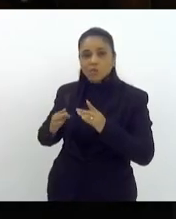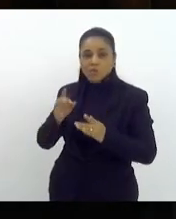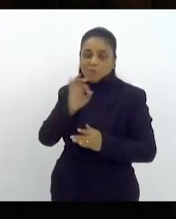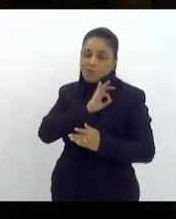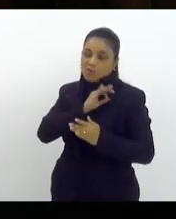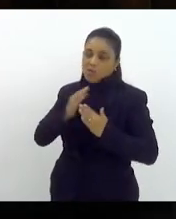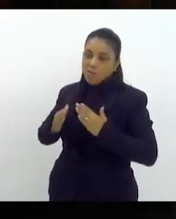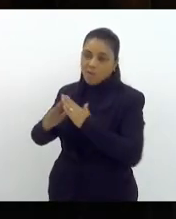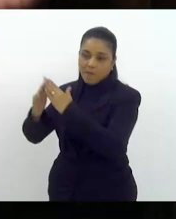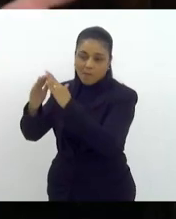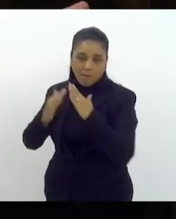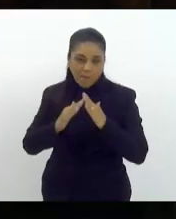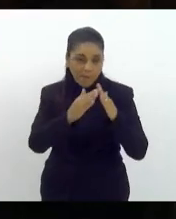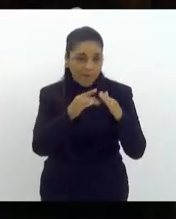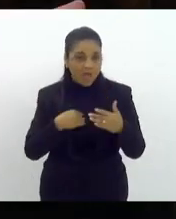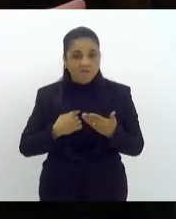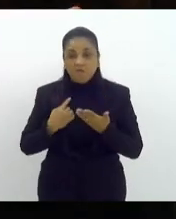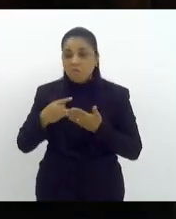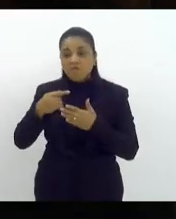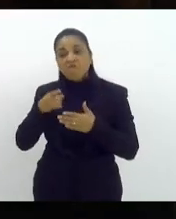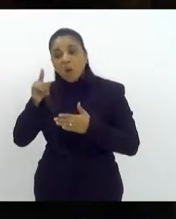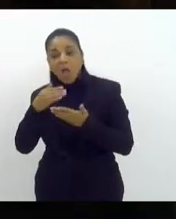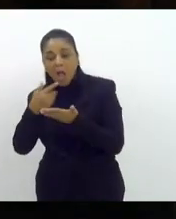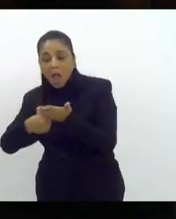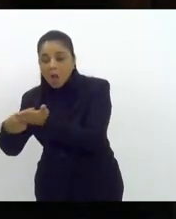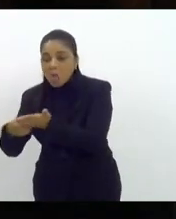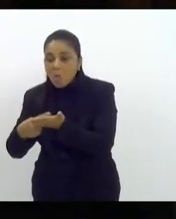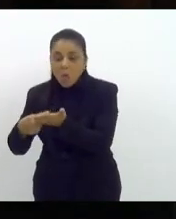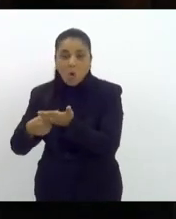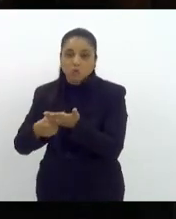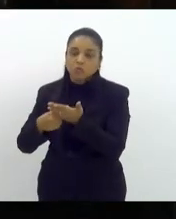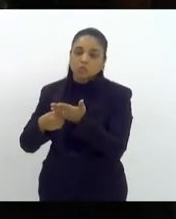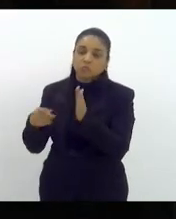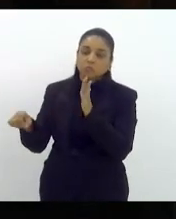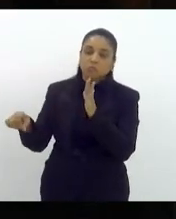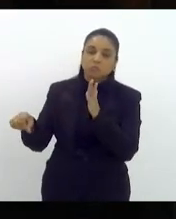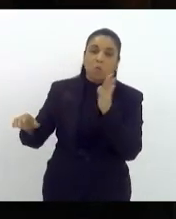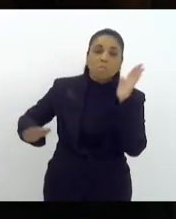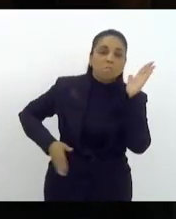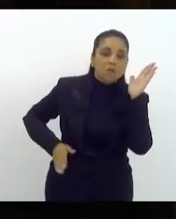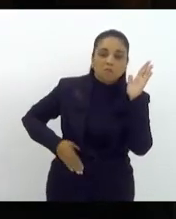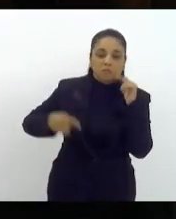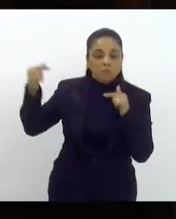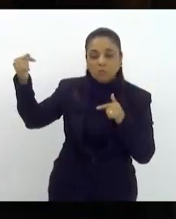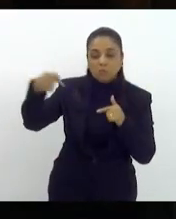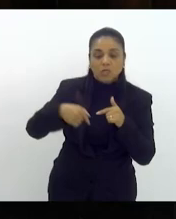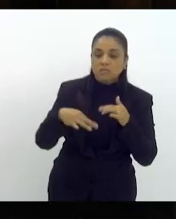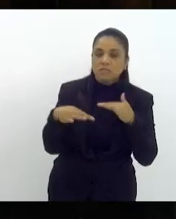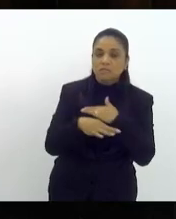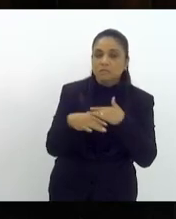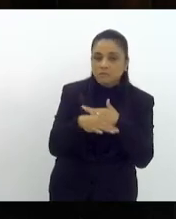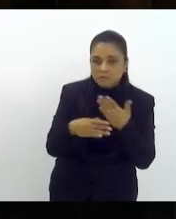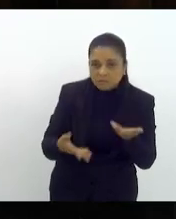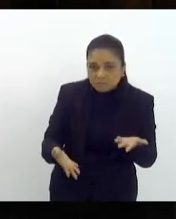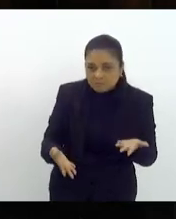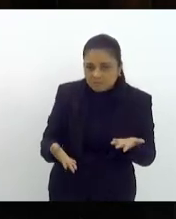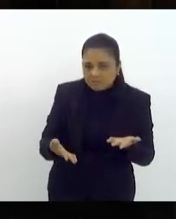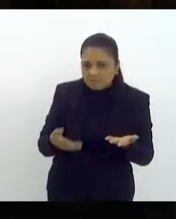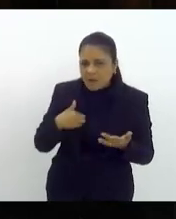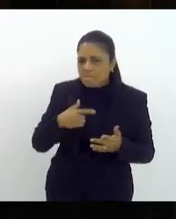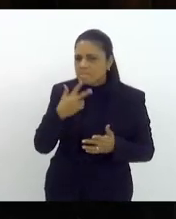fazer acordo com bandido para que eles não descessem eu nunca vi isso parece que nosso país está voltando